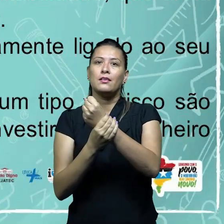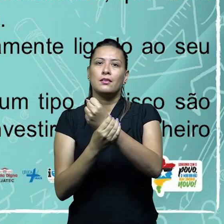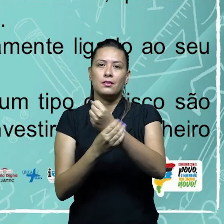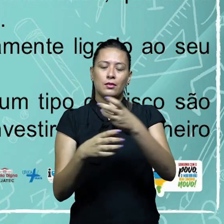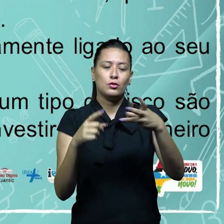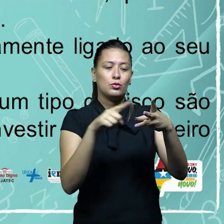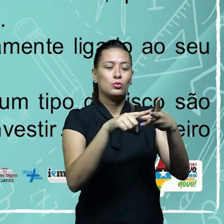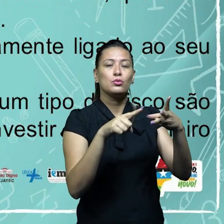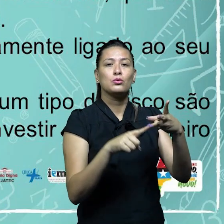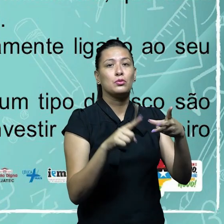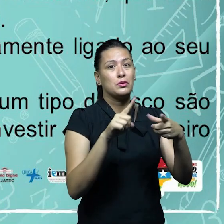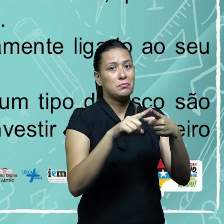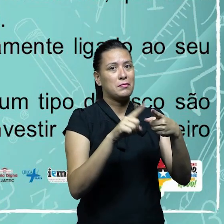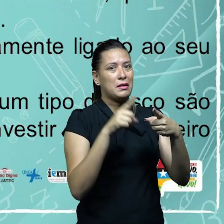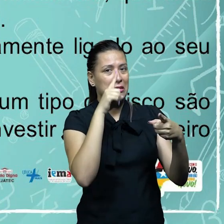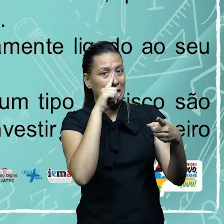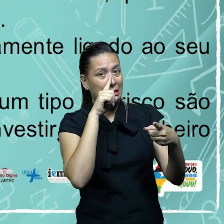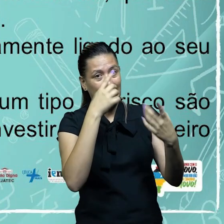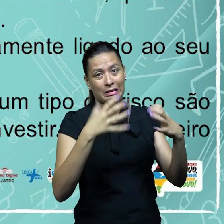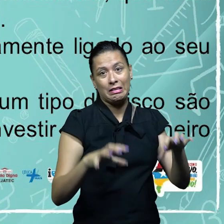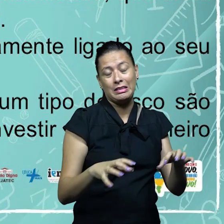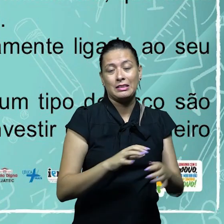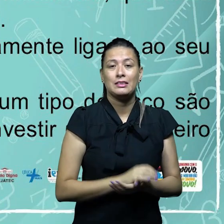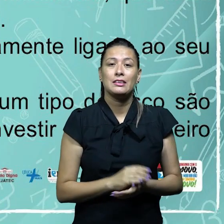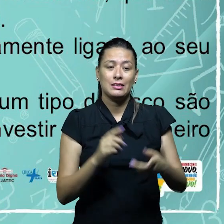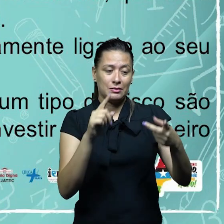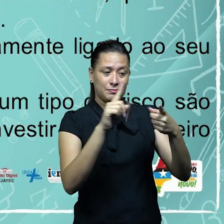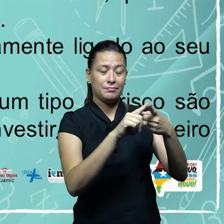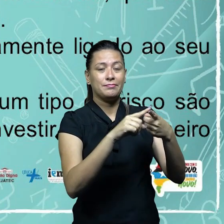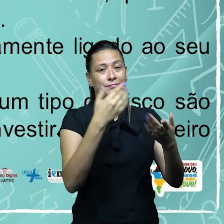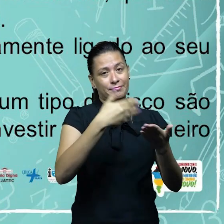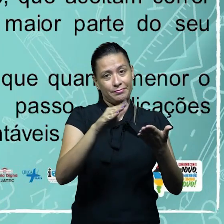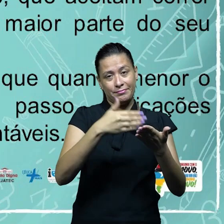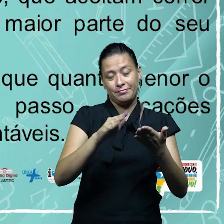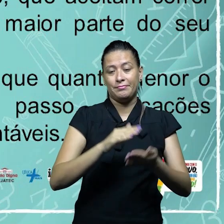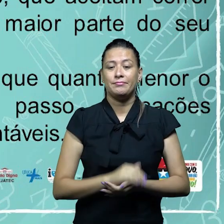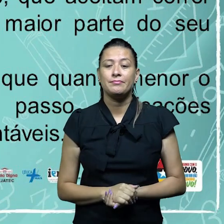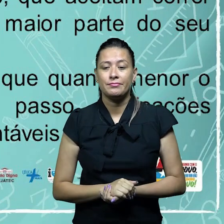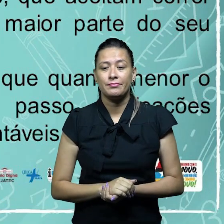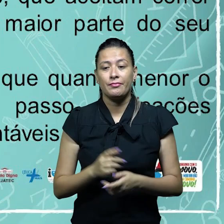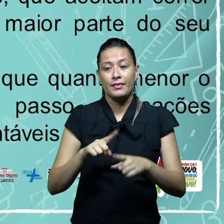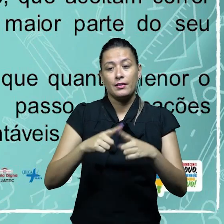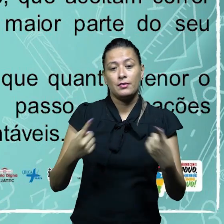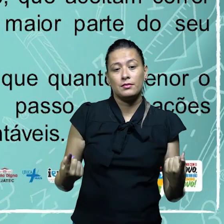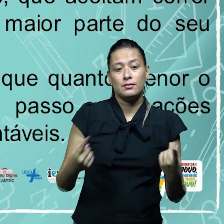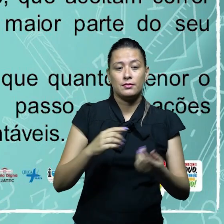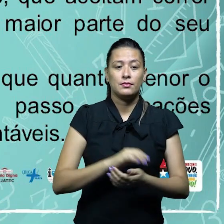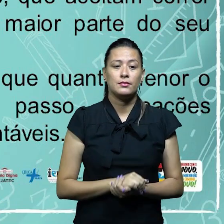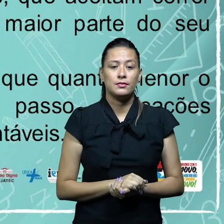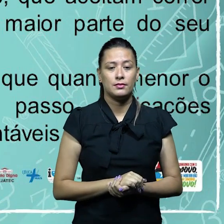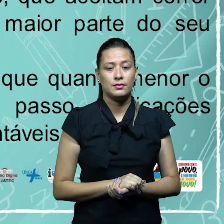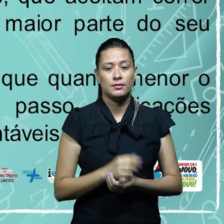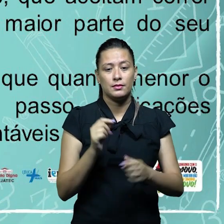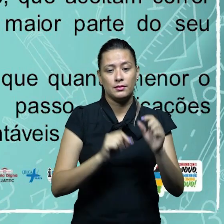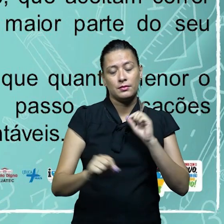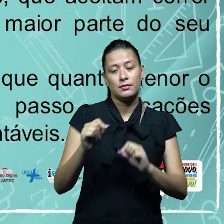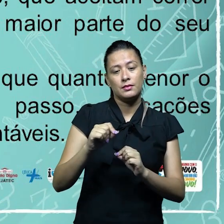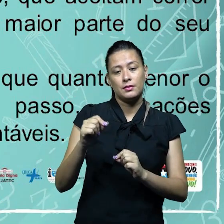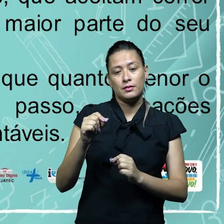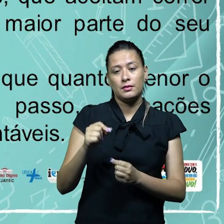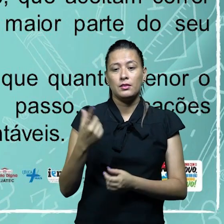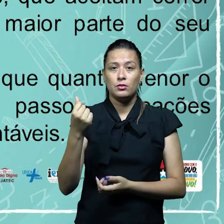Pois prezam por investir o seu dinheiro em aplicações que sejam mais seguras, certo? Já uns investidores que aceitam correr